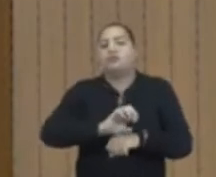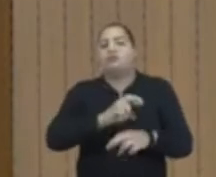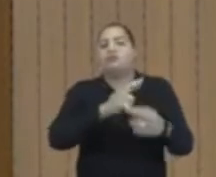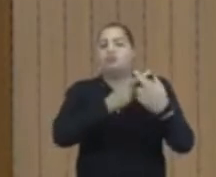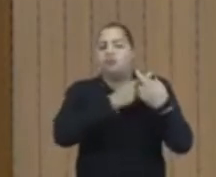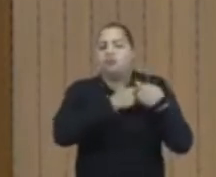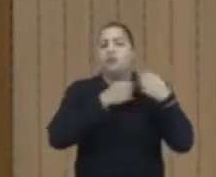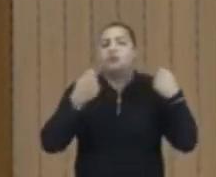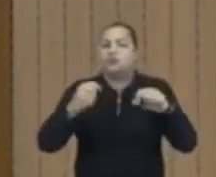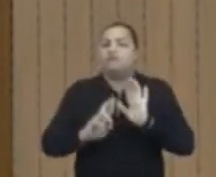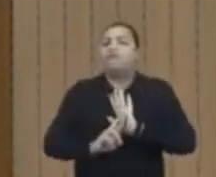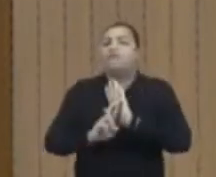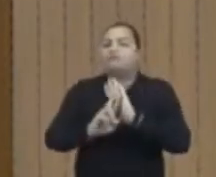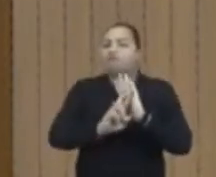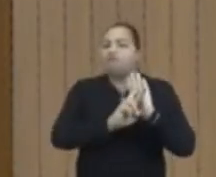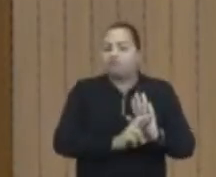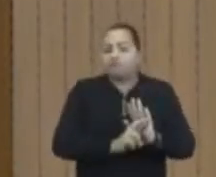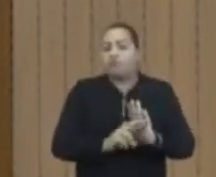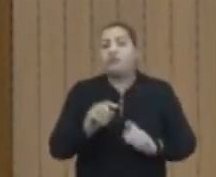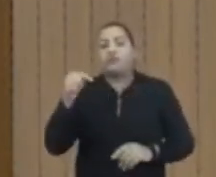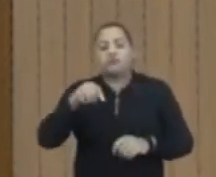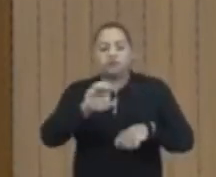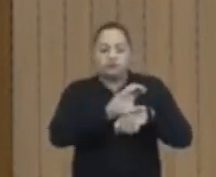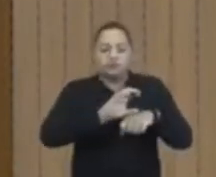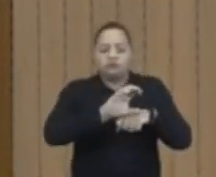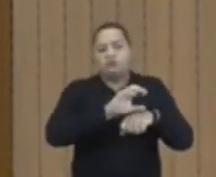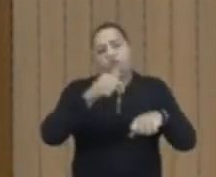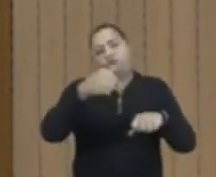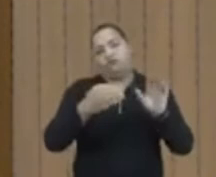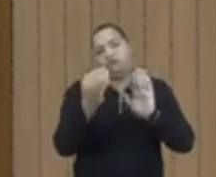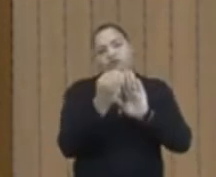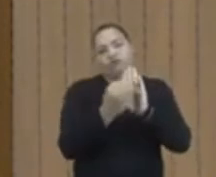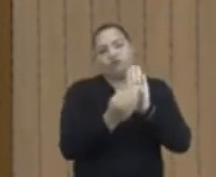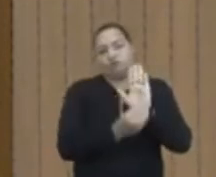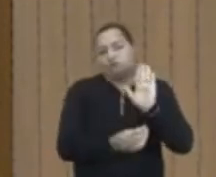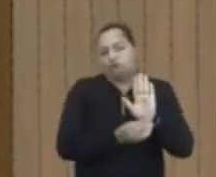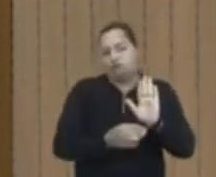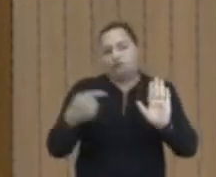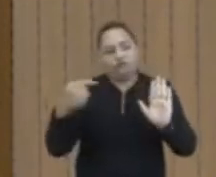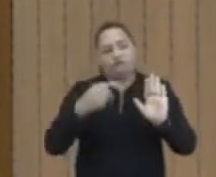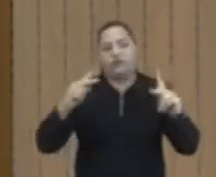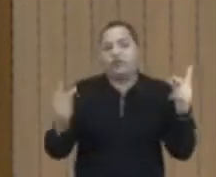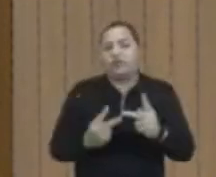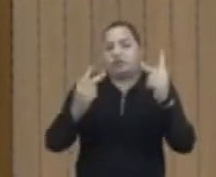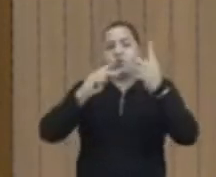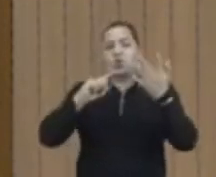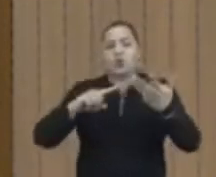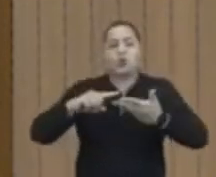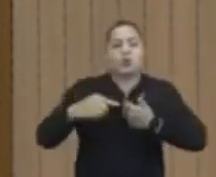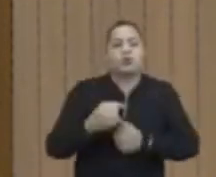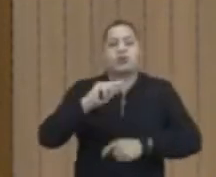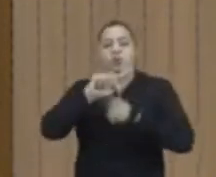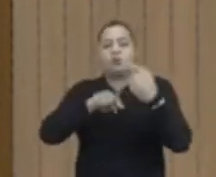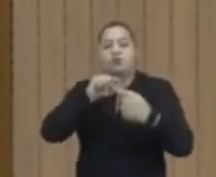representar aquilo que a Constituição nos confia, seus valores, seus objetivos,